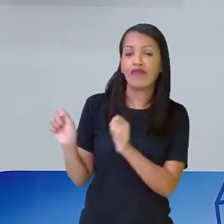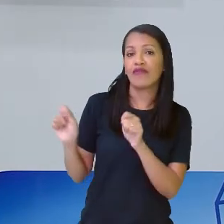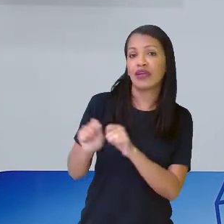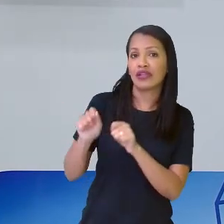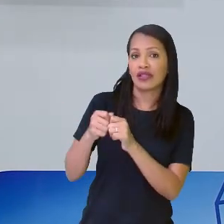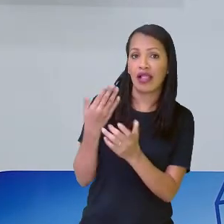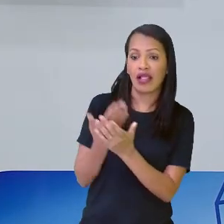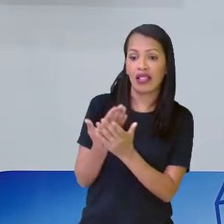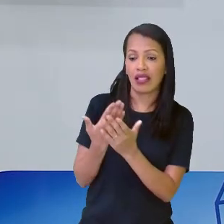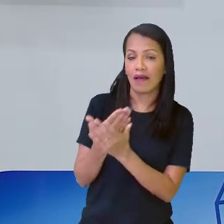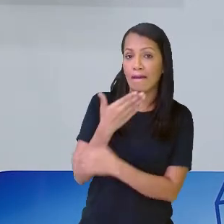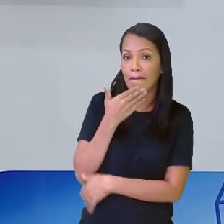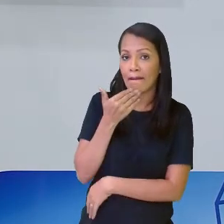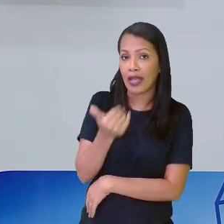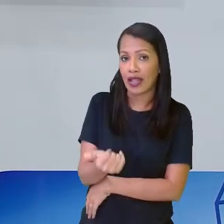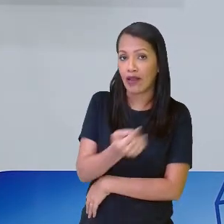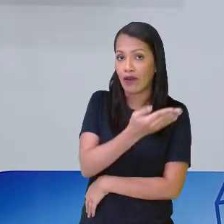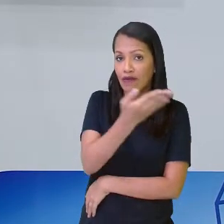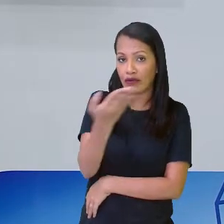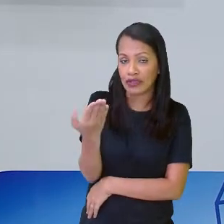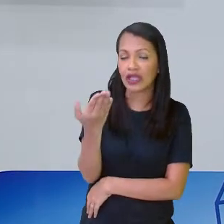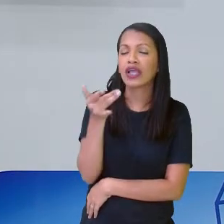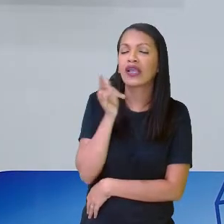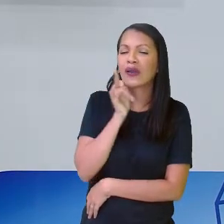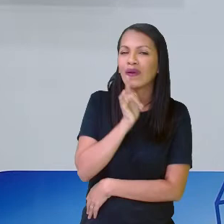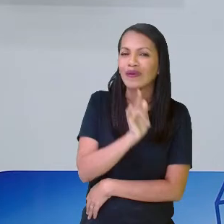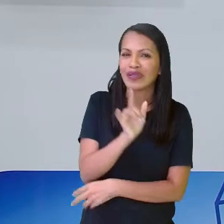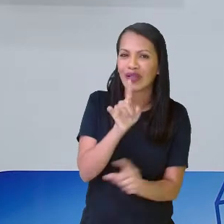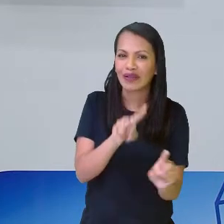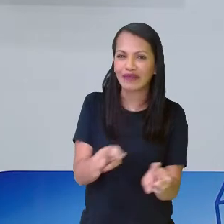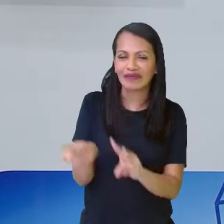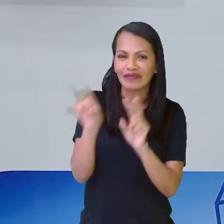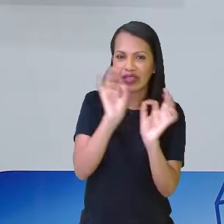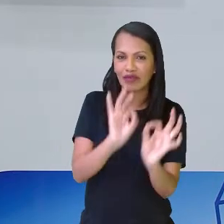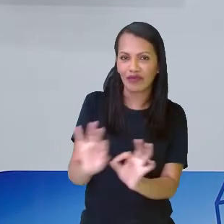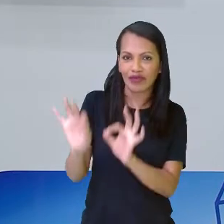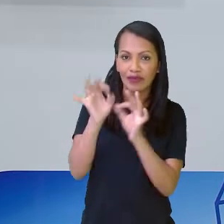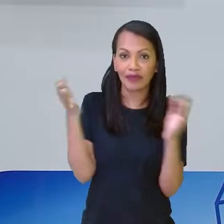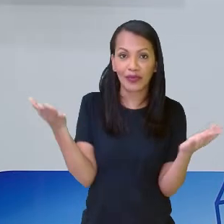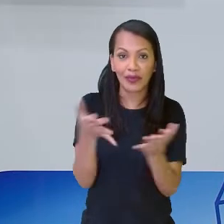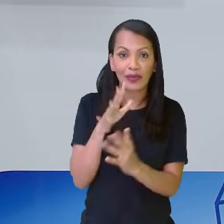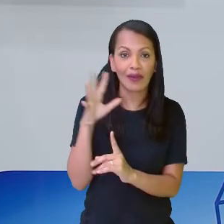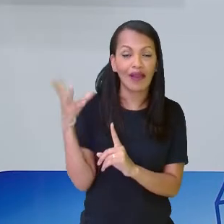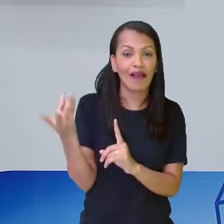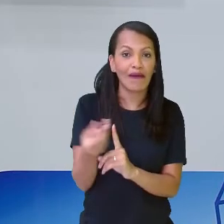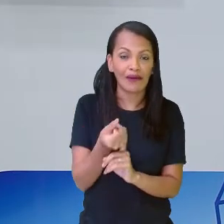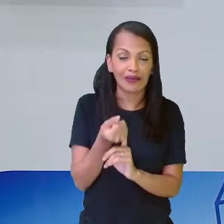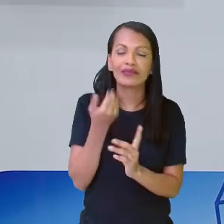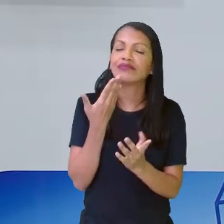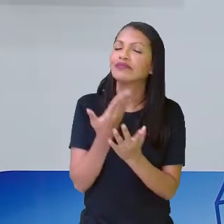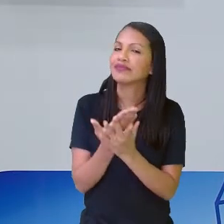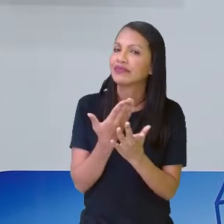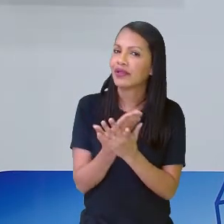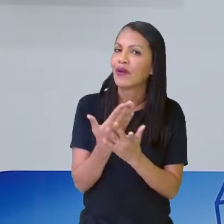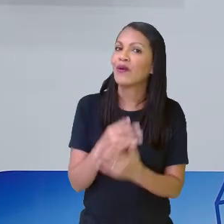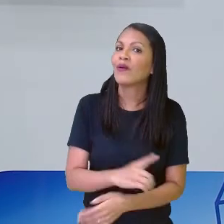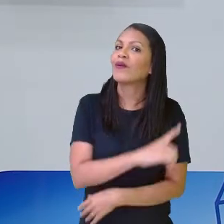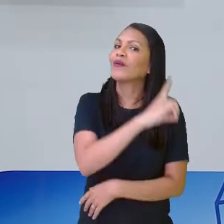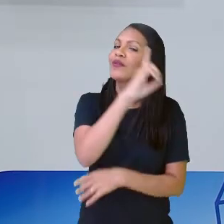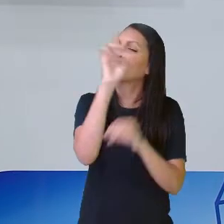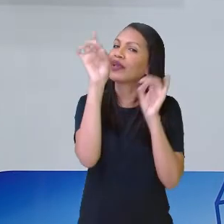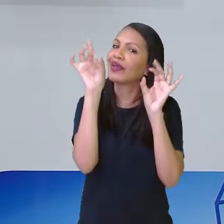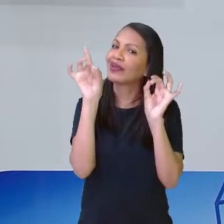da melhor forma para vocês hoje. Hoje, aula de arte, nós temos um dia